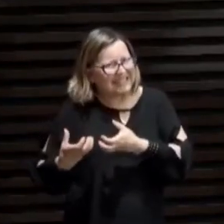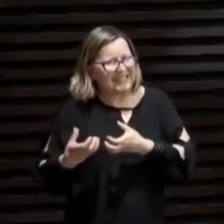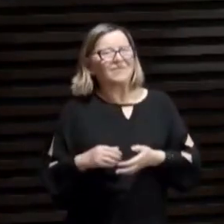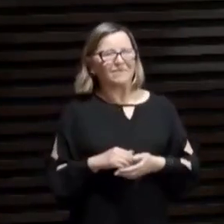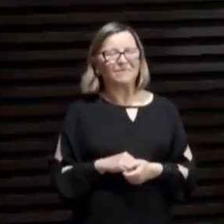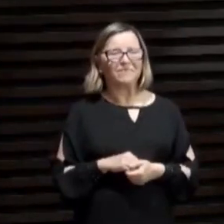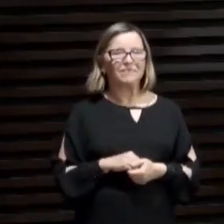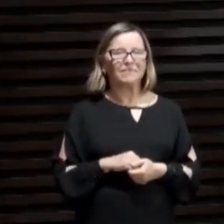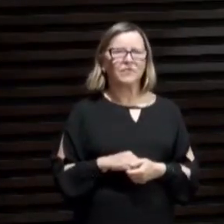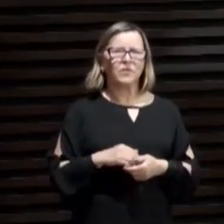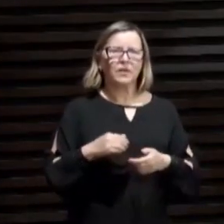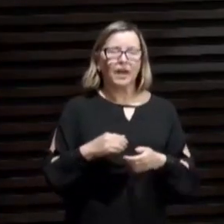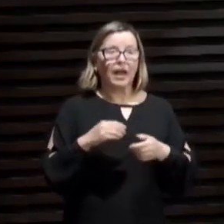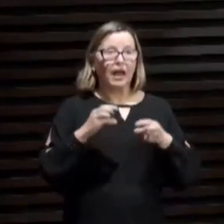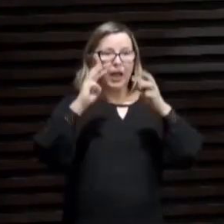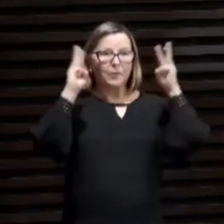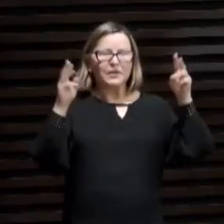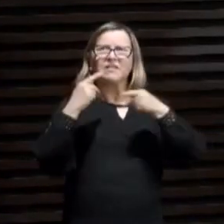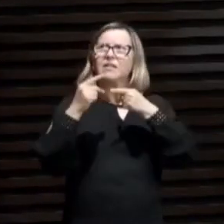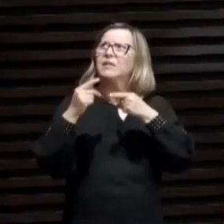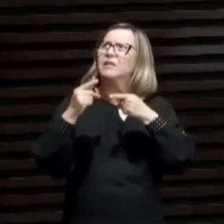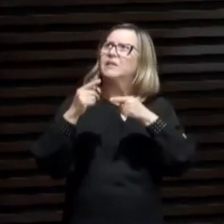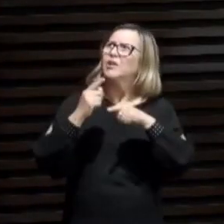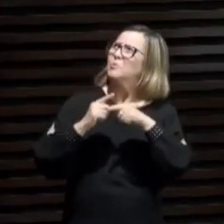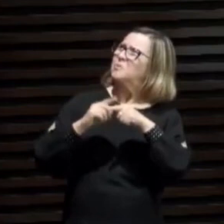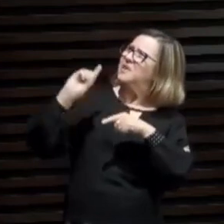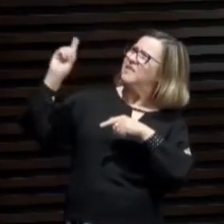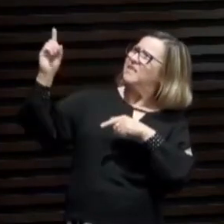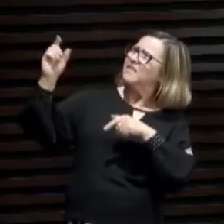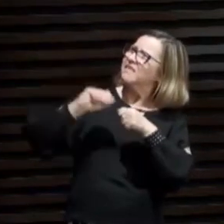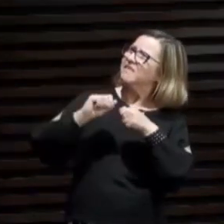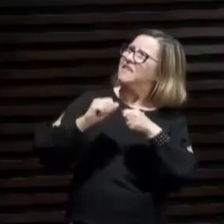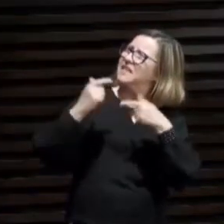teu servo? Olha só que coisa. Deus faz mal a alguém?